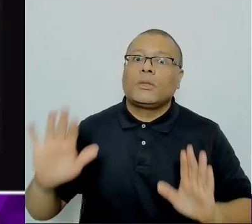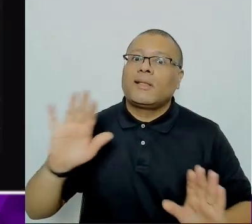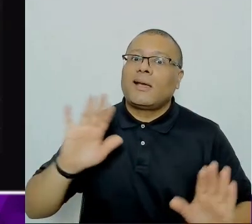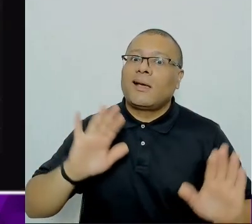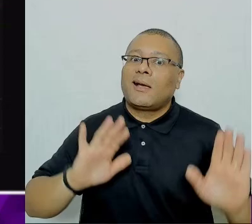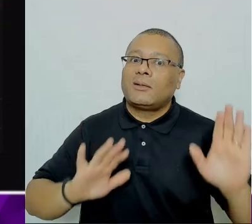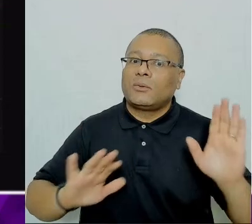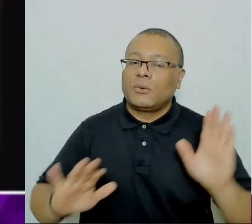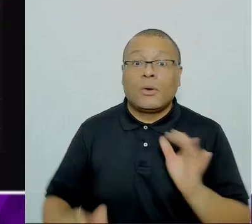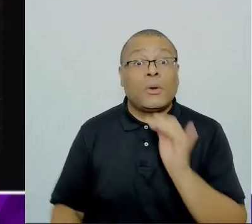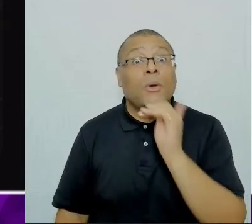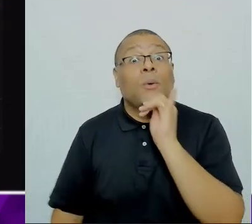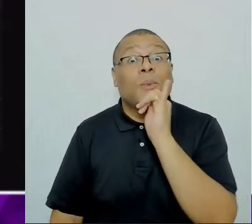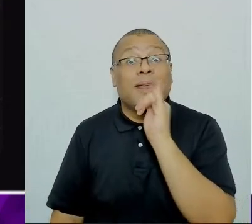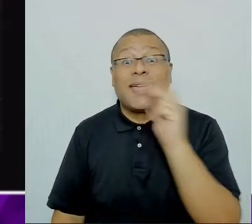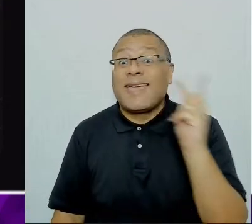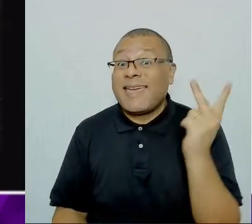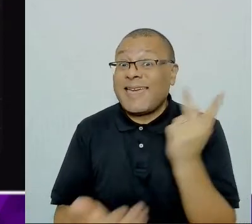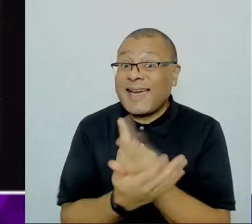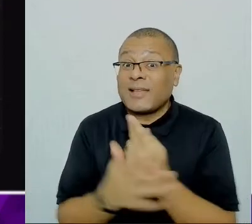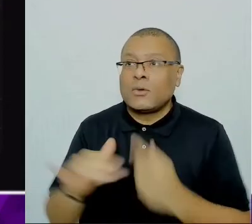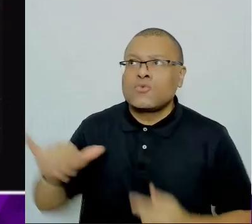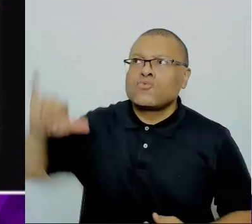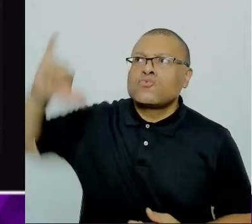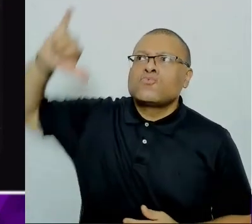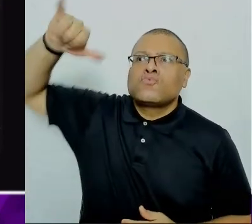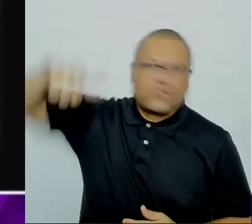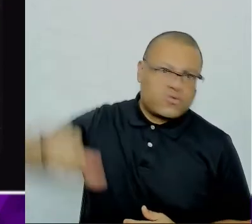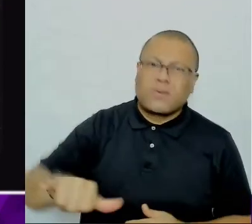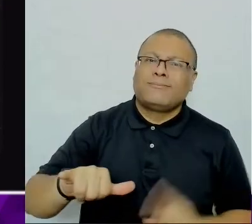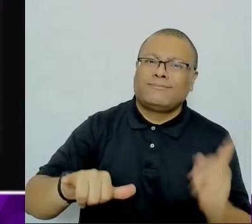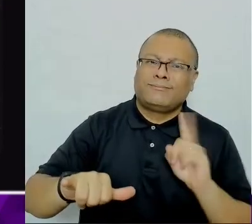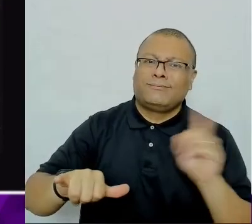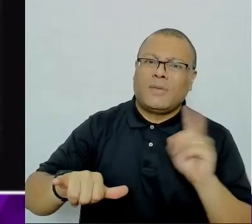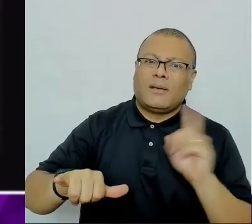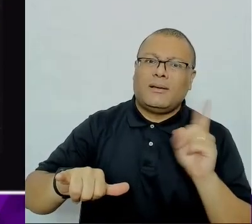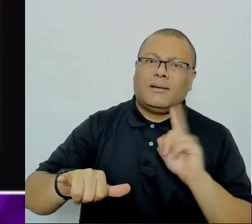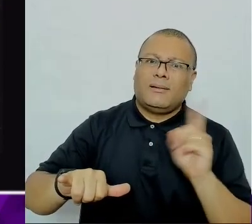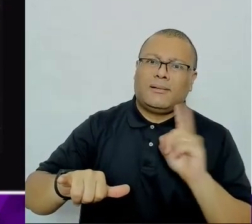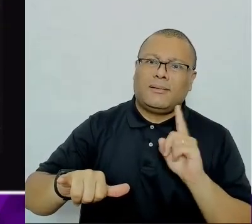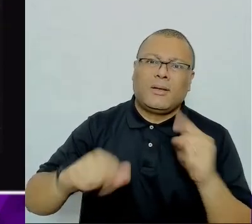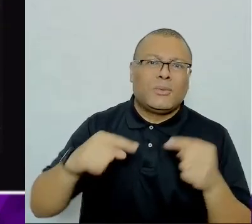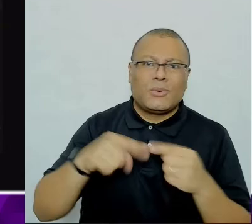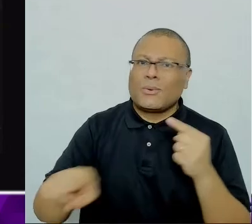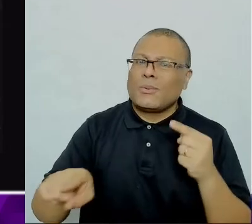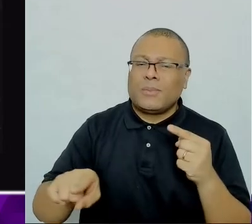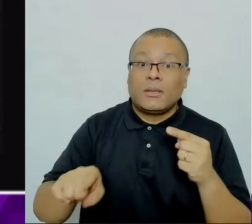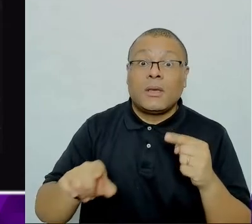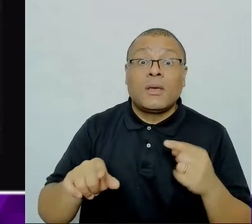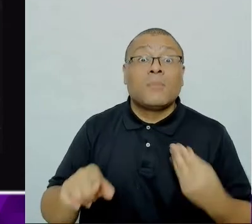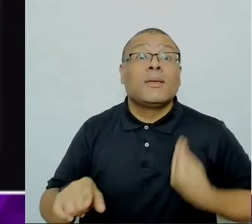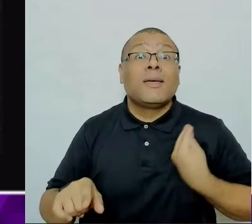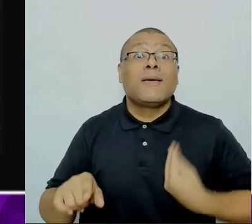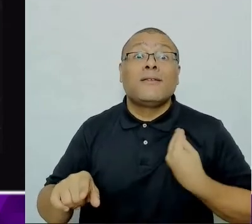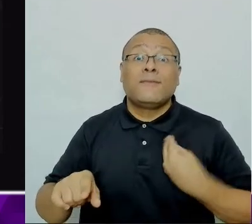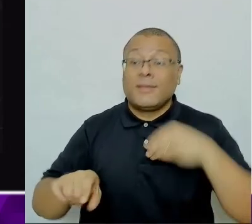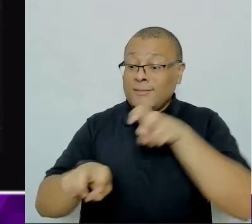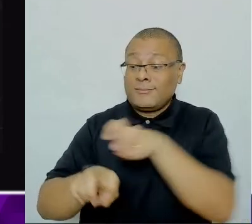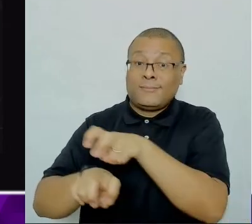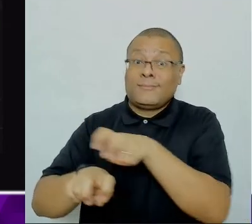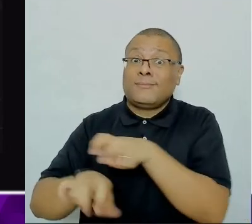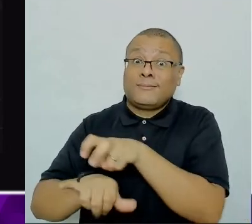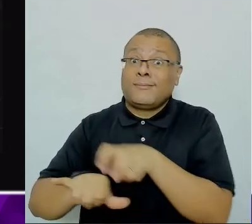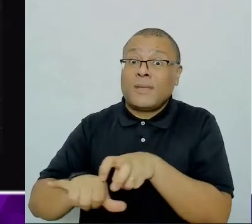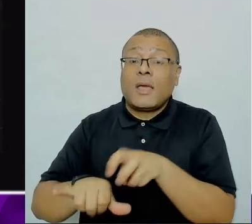por exemplo, de errar com um avião lá no ar. Não é isso que eu estou falando, né? A gente não está lidando com vidas de pessoas. O que eu quero